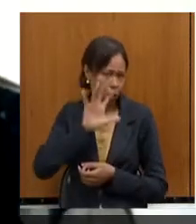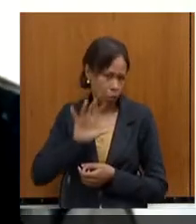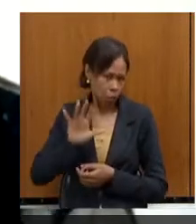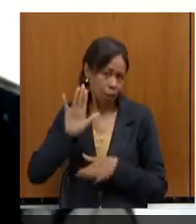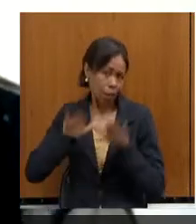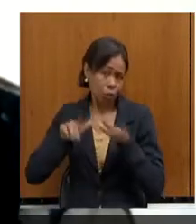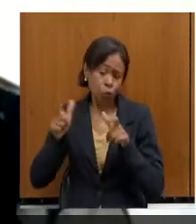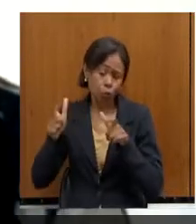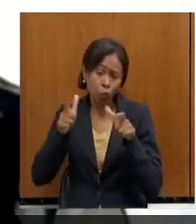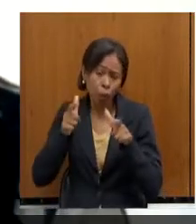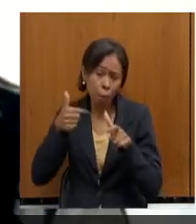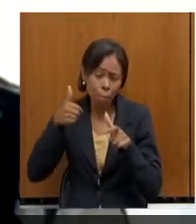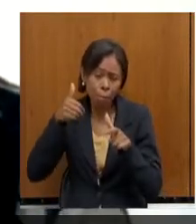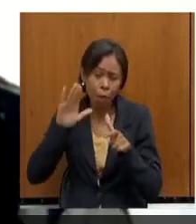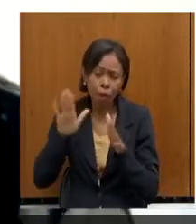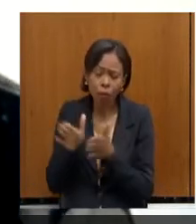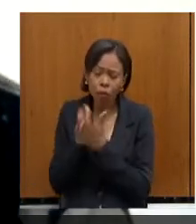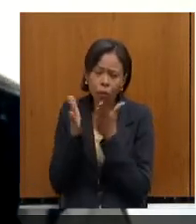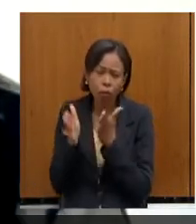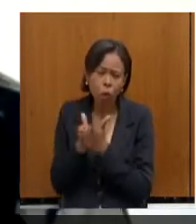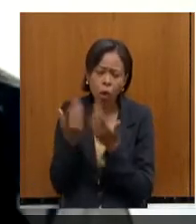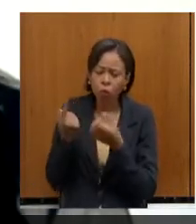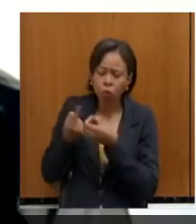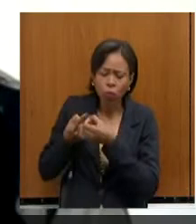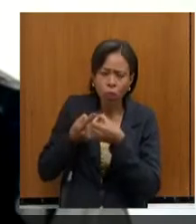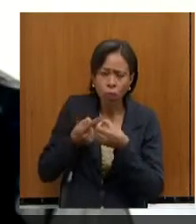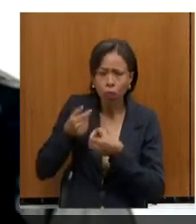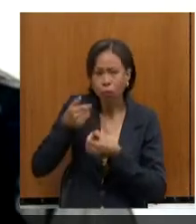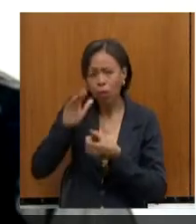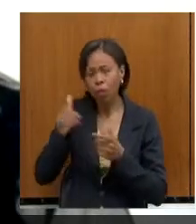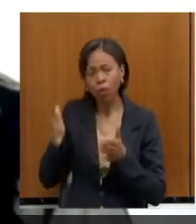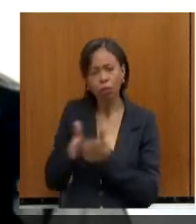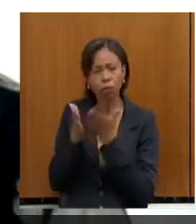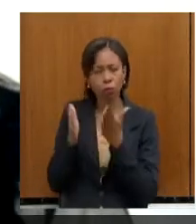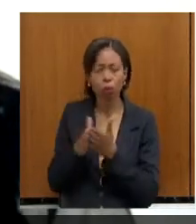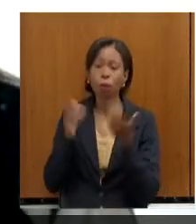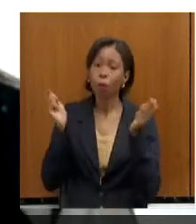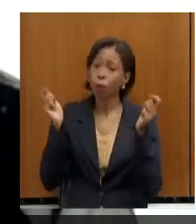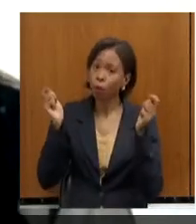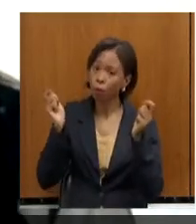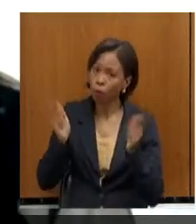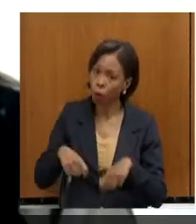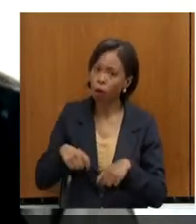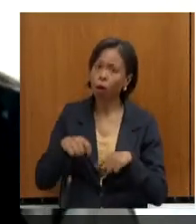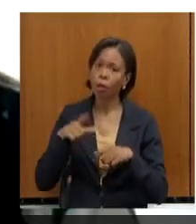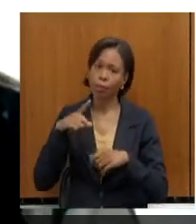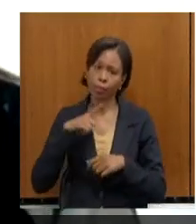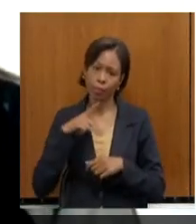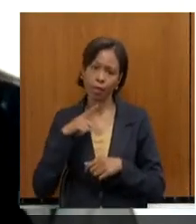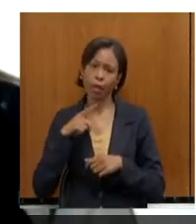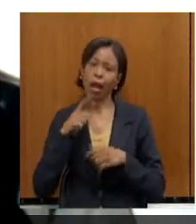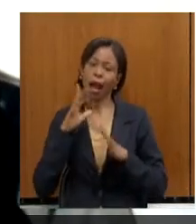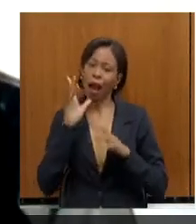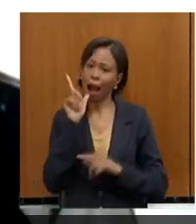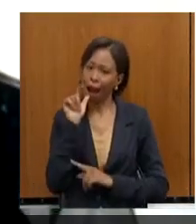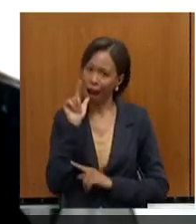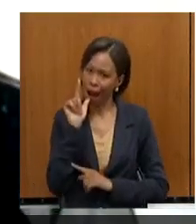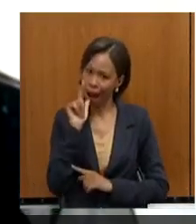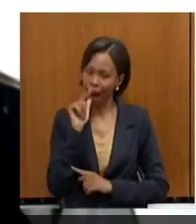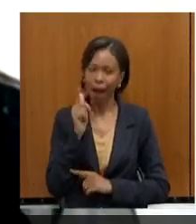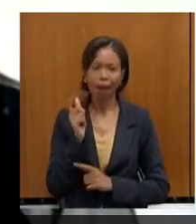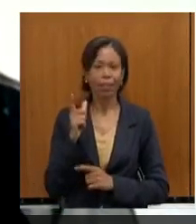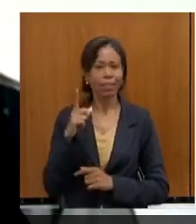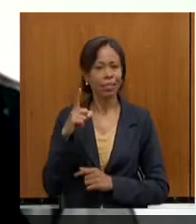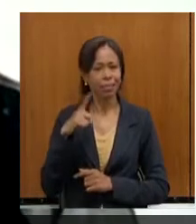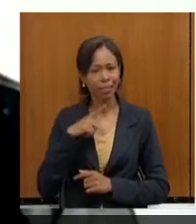mais carentes mesmos outro municípios mais carentes a gente possa abertura da população com acesso à água e acesso ao